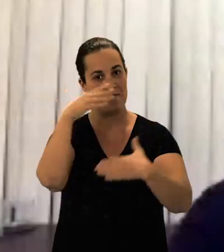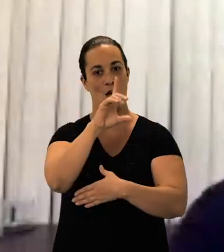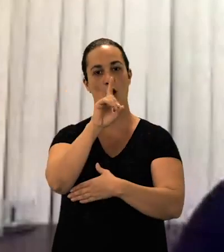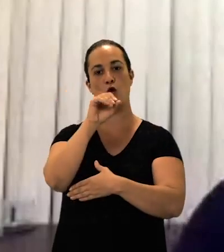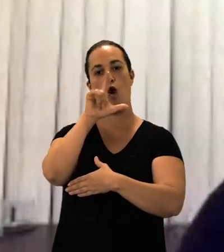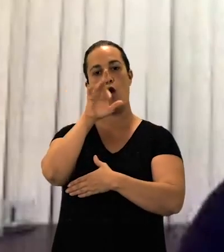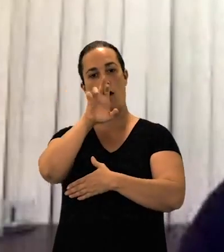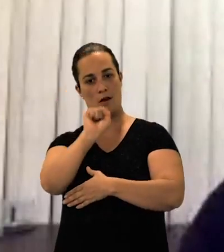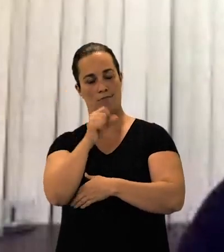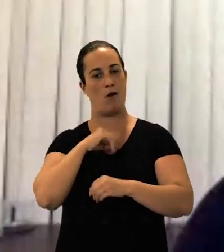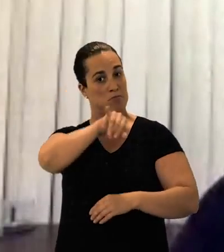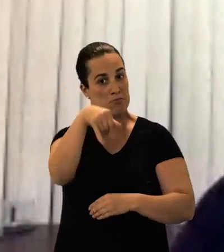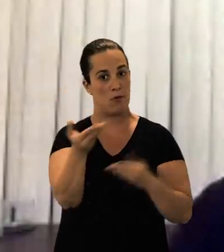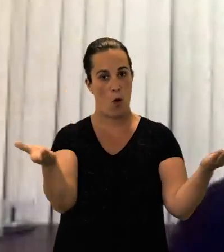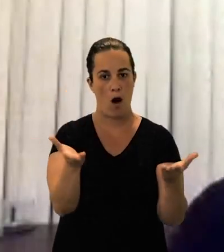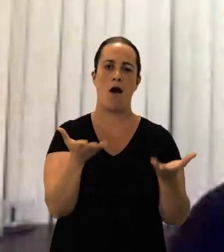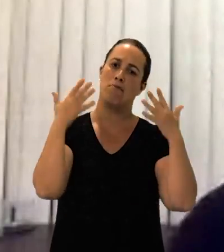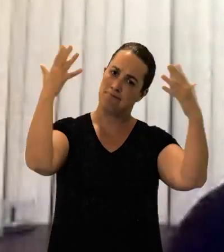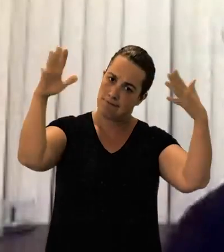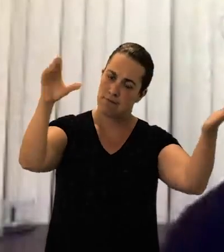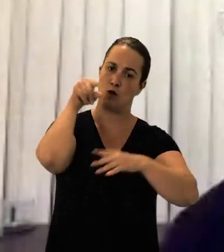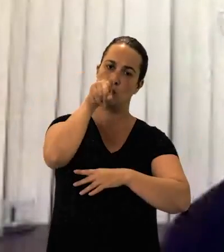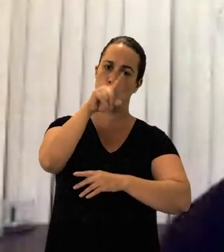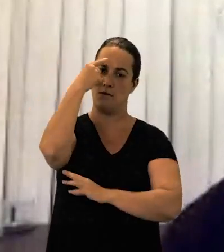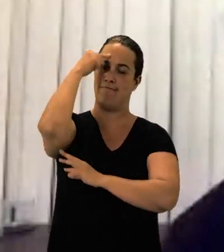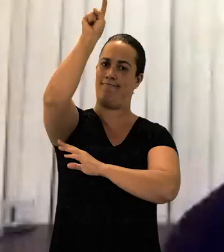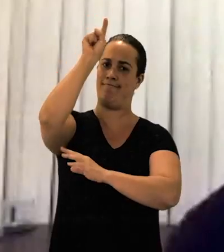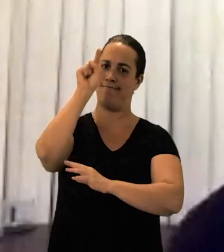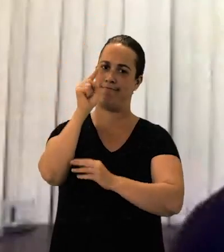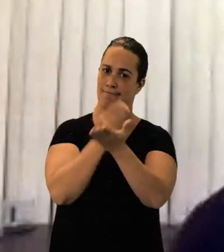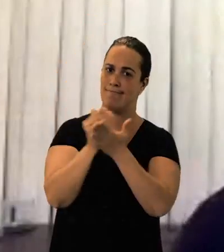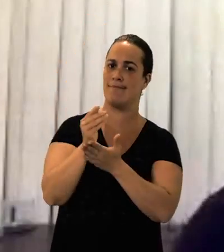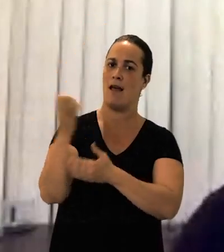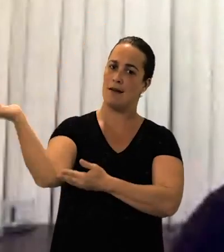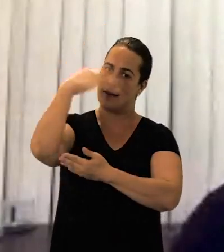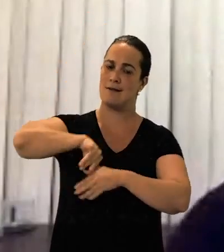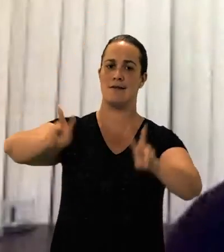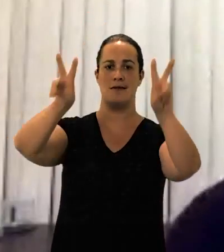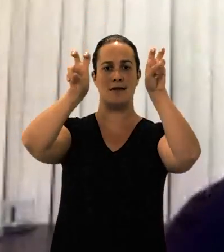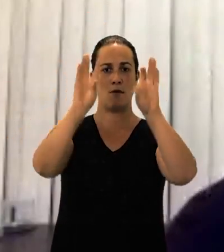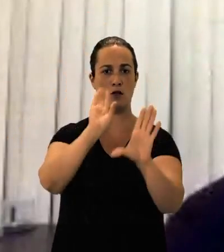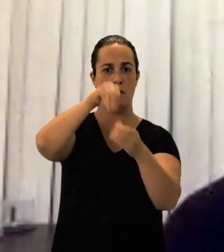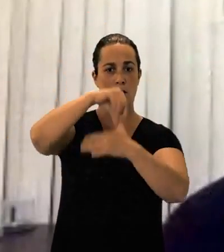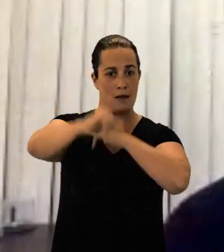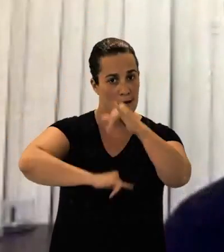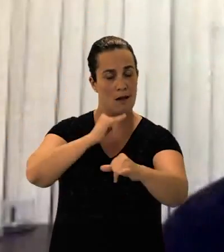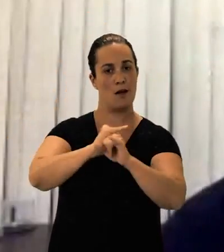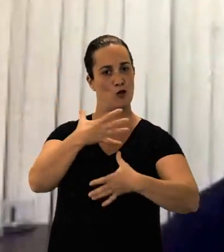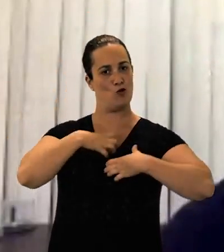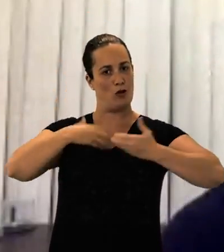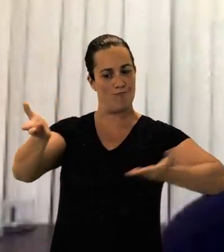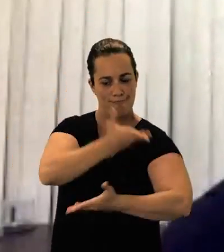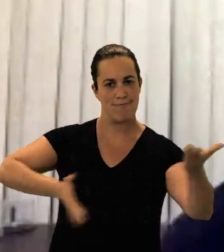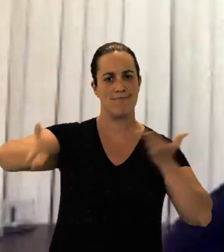seriedade. Obrigada, Dolores, pela oportunidade, e eu gostaria também de parabenizar por tua iniciativa de trazer essa temática assim